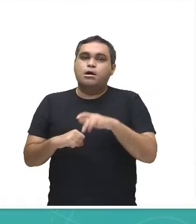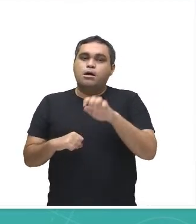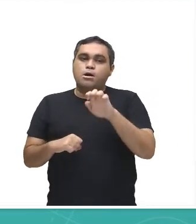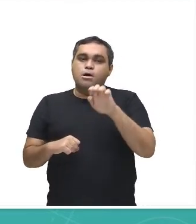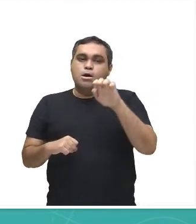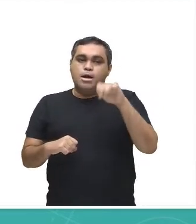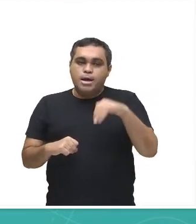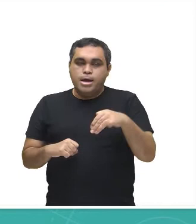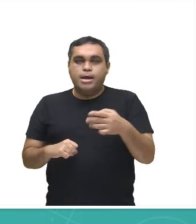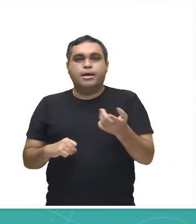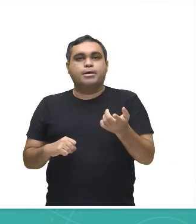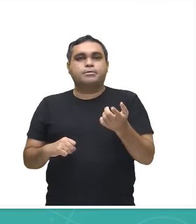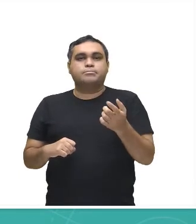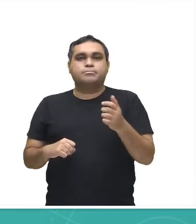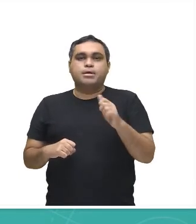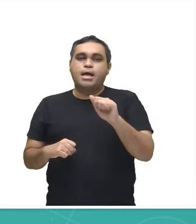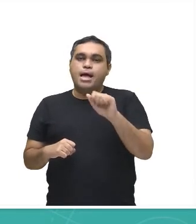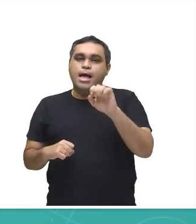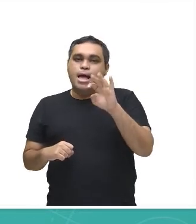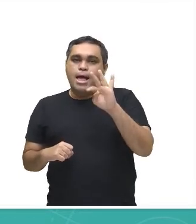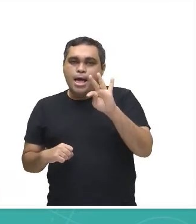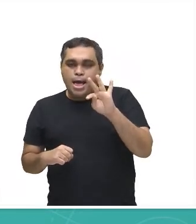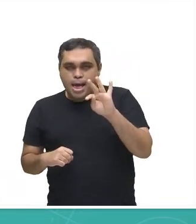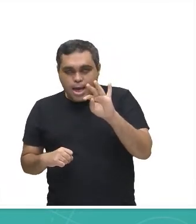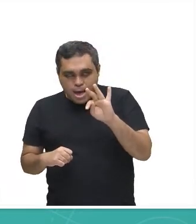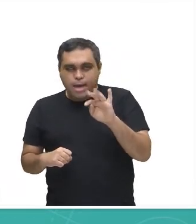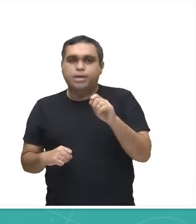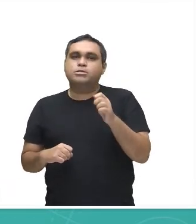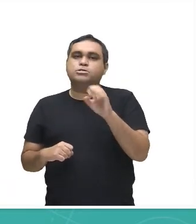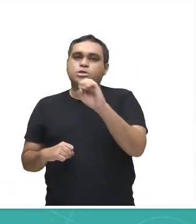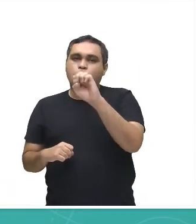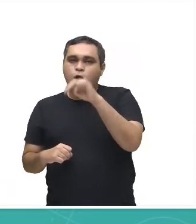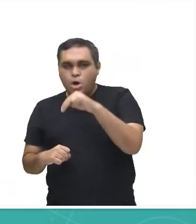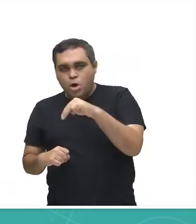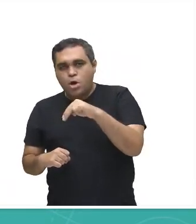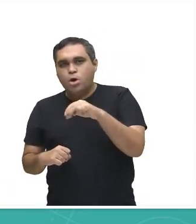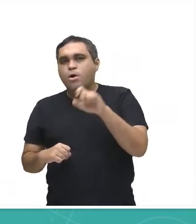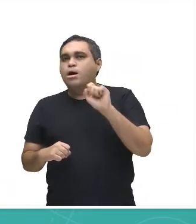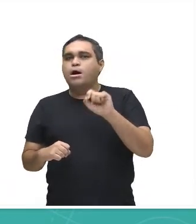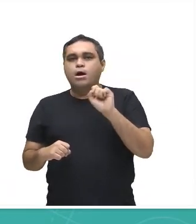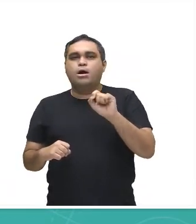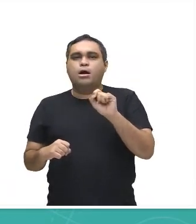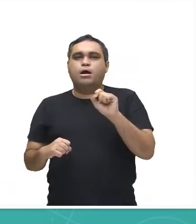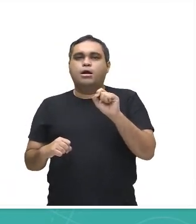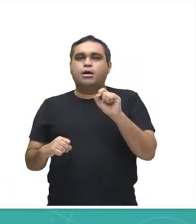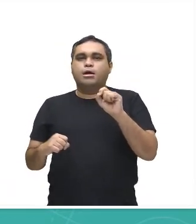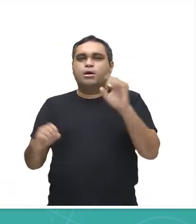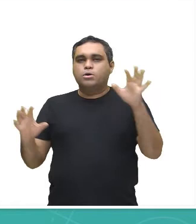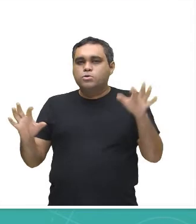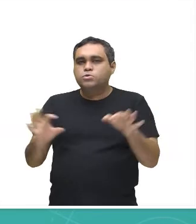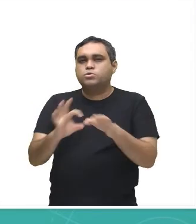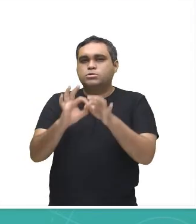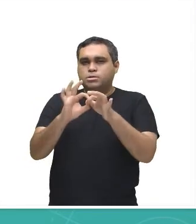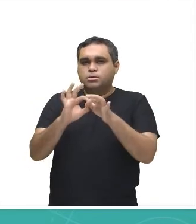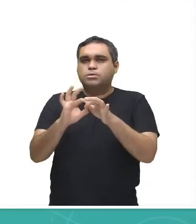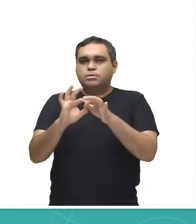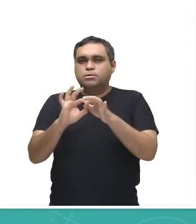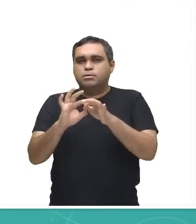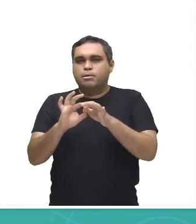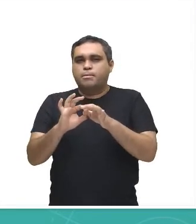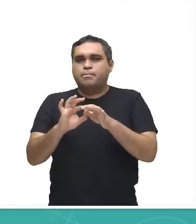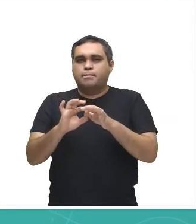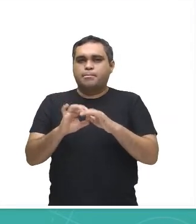on, elas são aquelas palavrinhas, aquela junção, não é de um artigo, em pronome, é aquela junção, tá bom? Então,